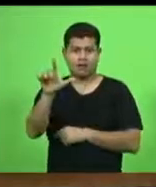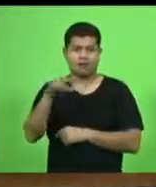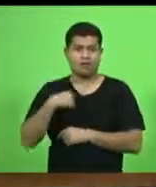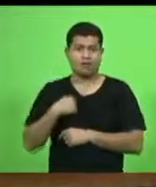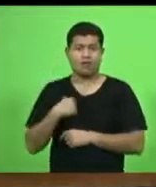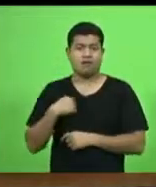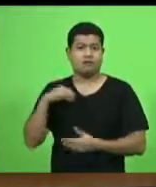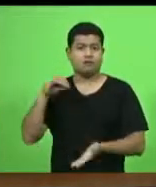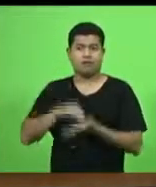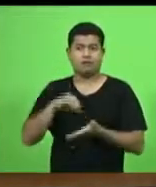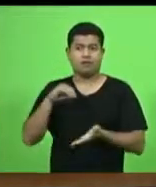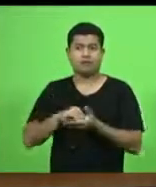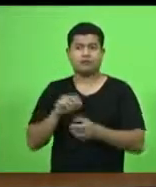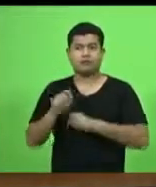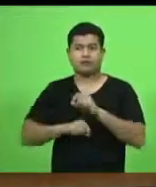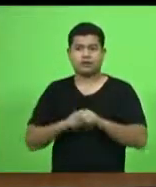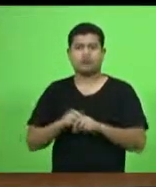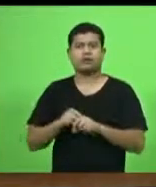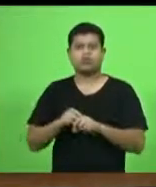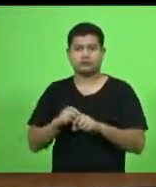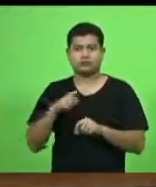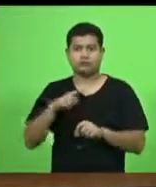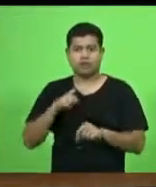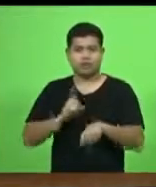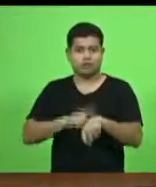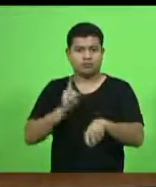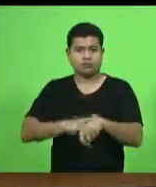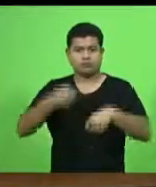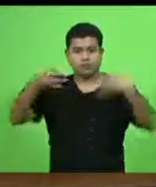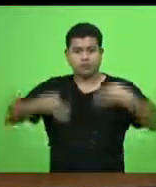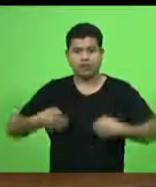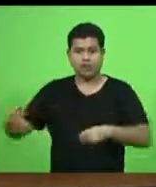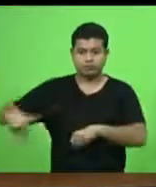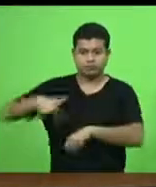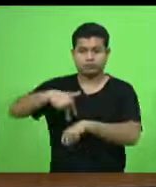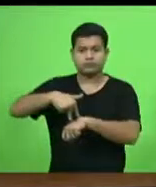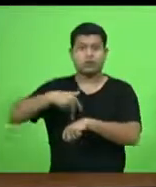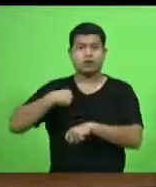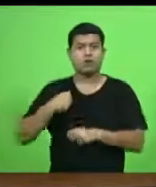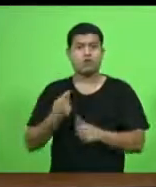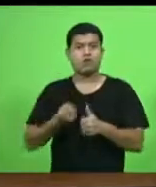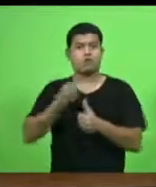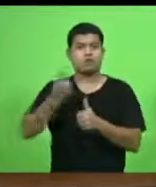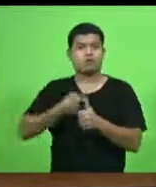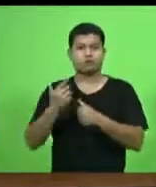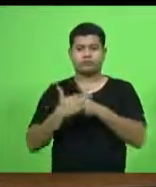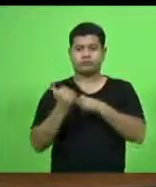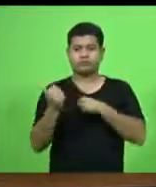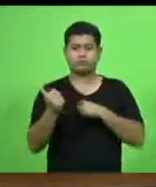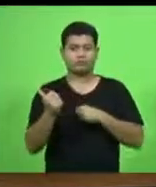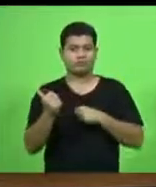deputados falarem. Eu mesmo fui chamado uma vez em 2 anos.